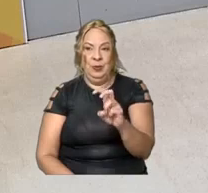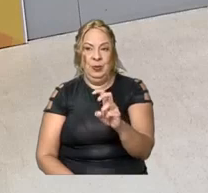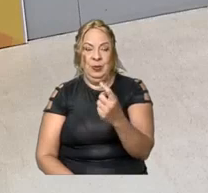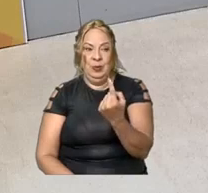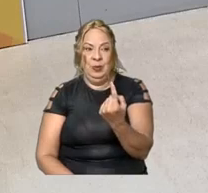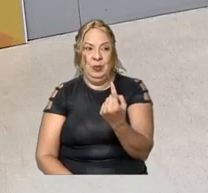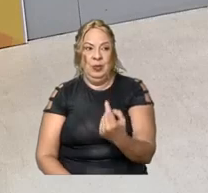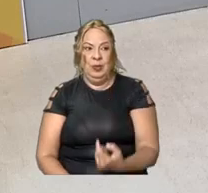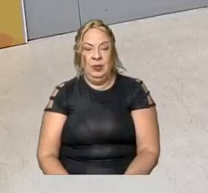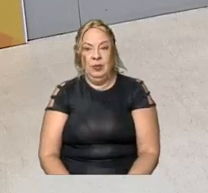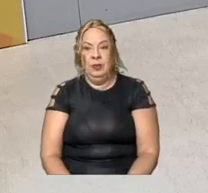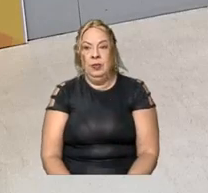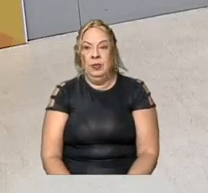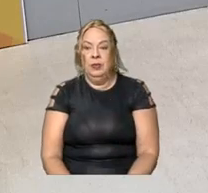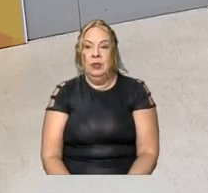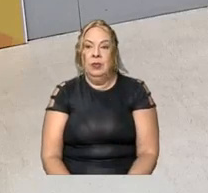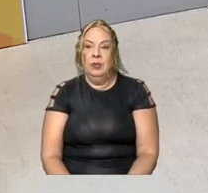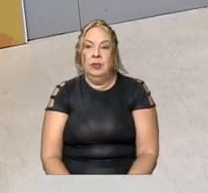51,